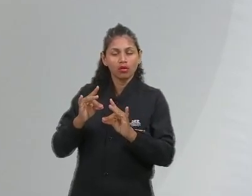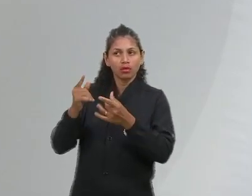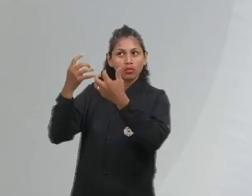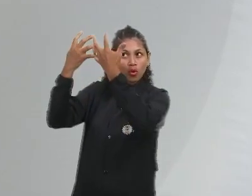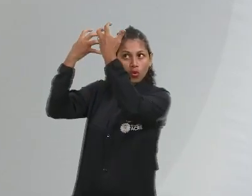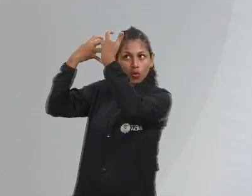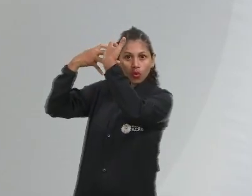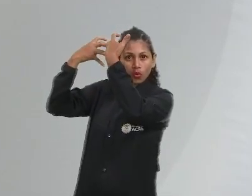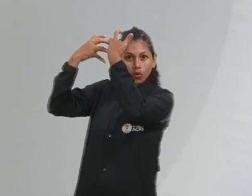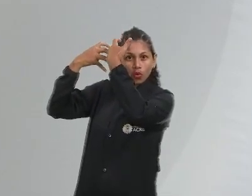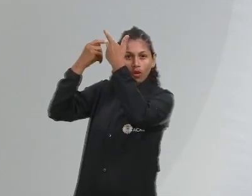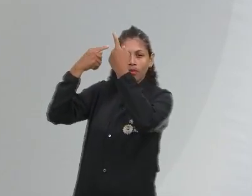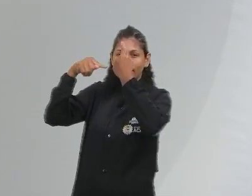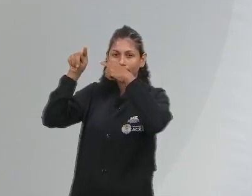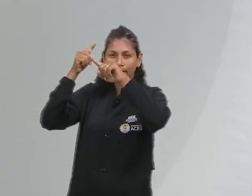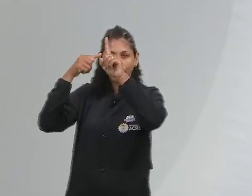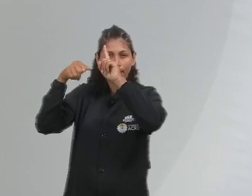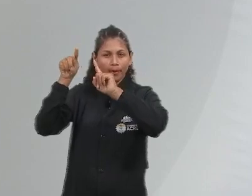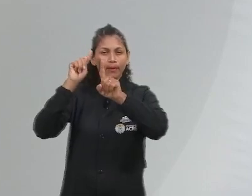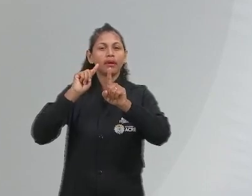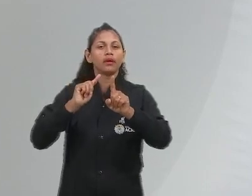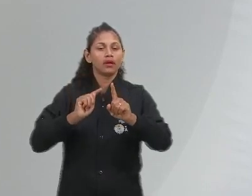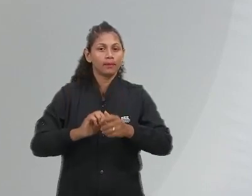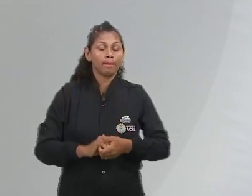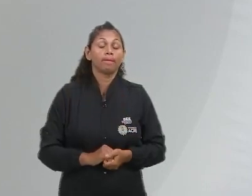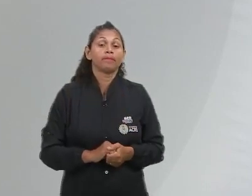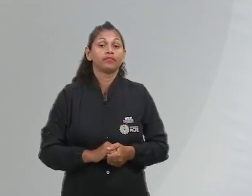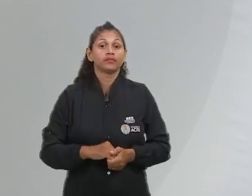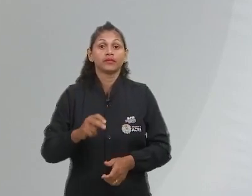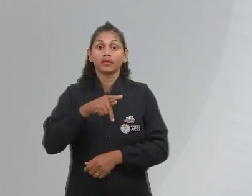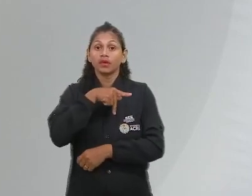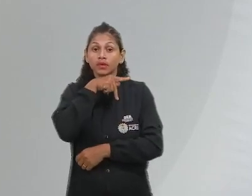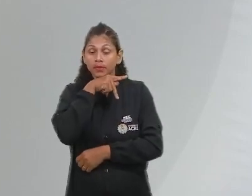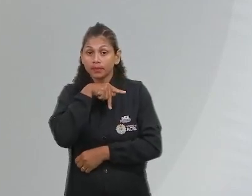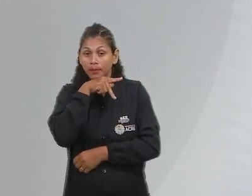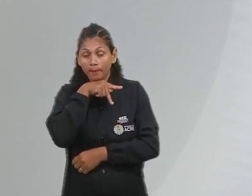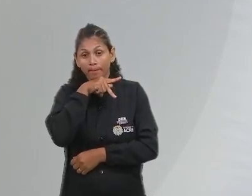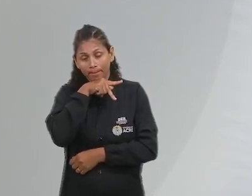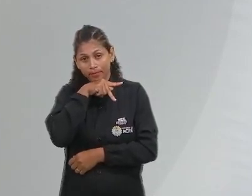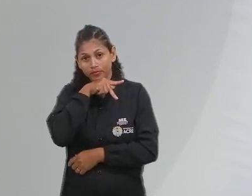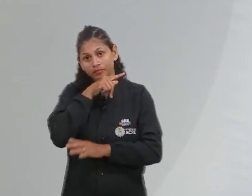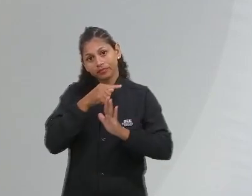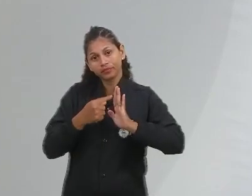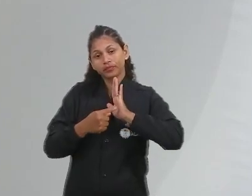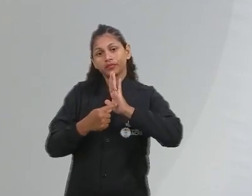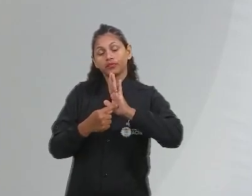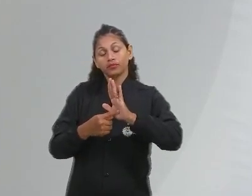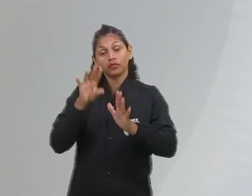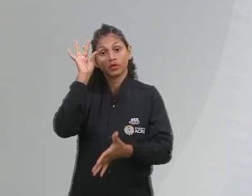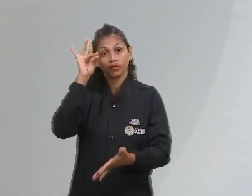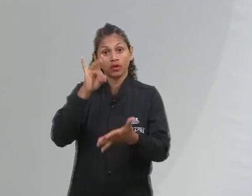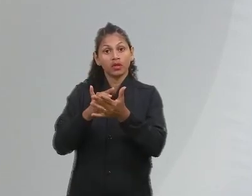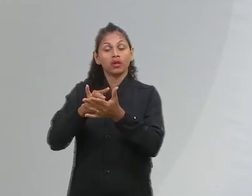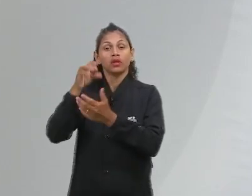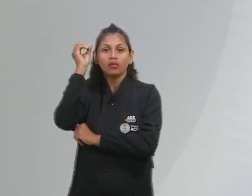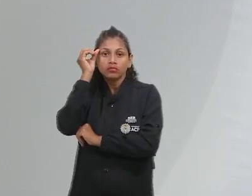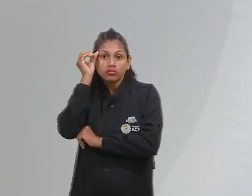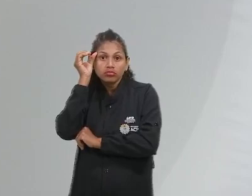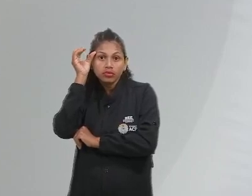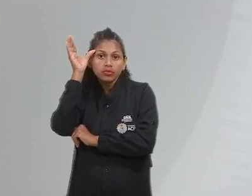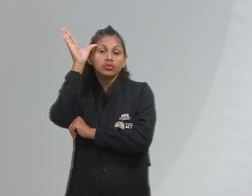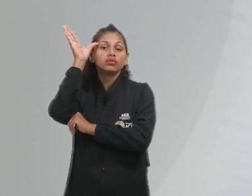super-Urano, né? Então, nesse aspecto, o Platão ele vai colocar que o verdadeiro conhecimento ele